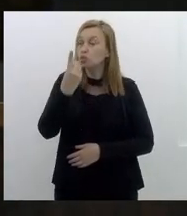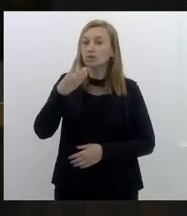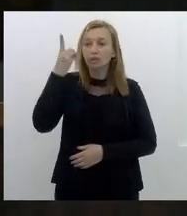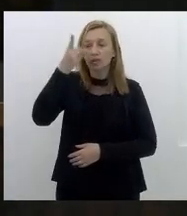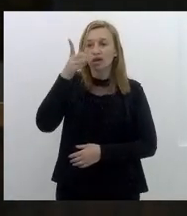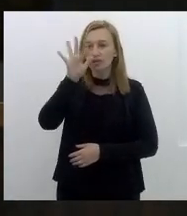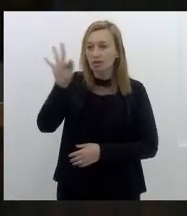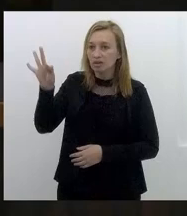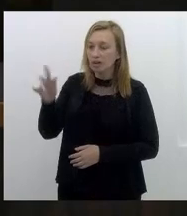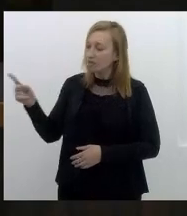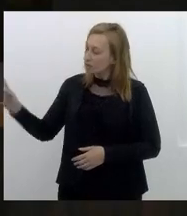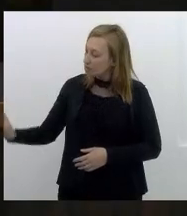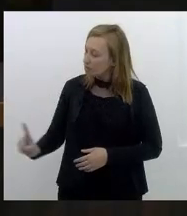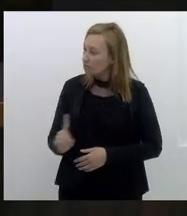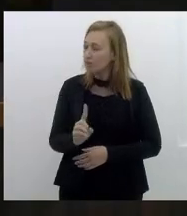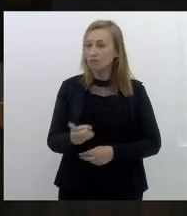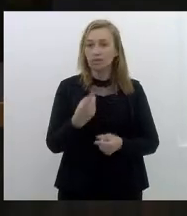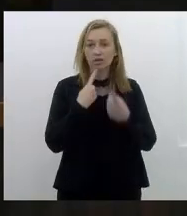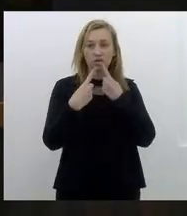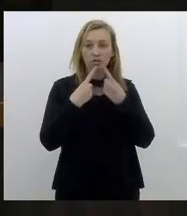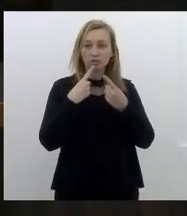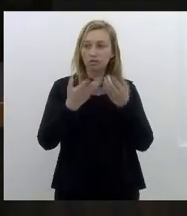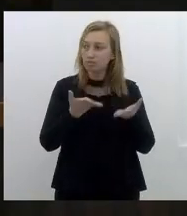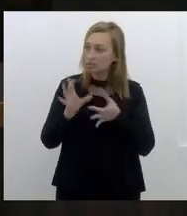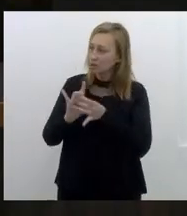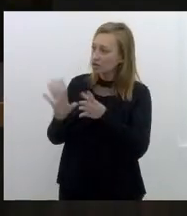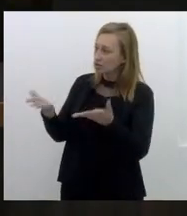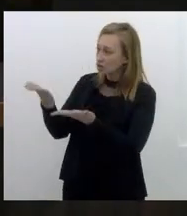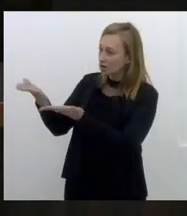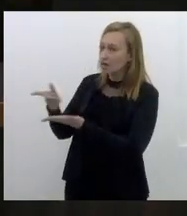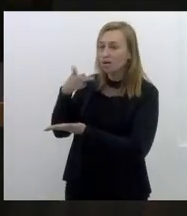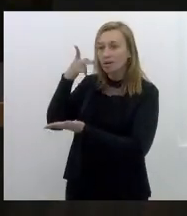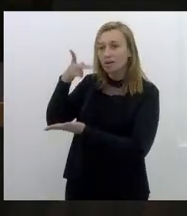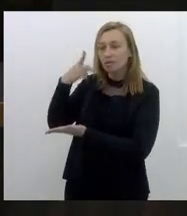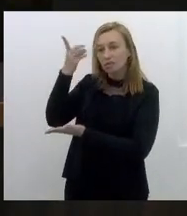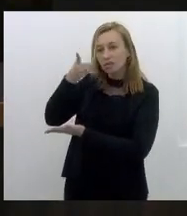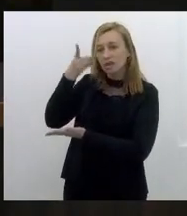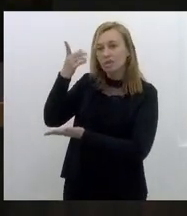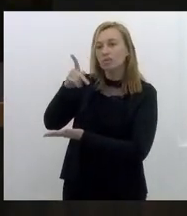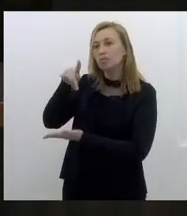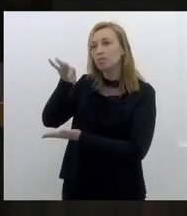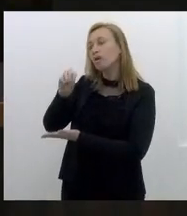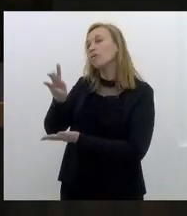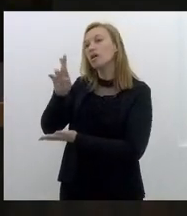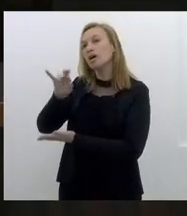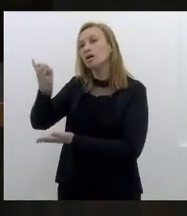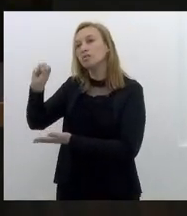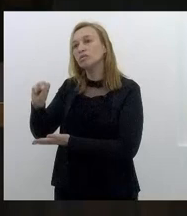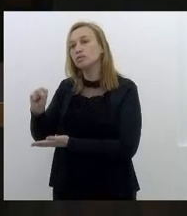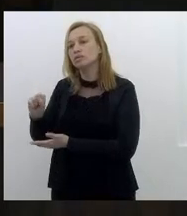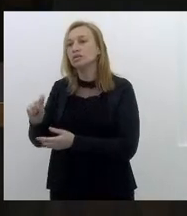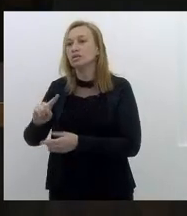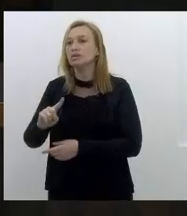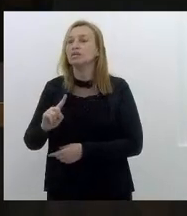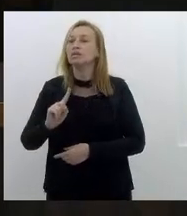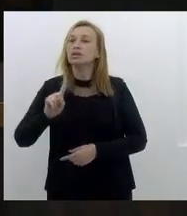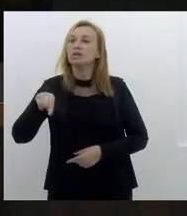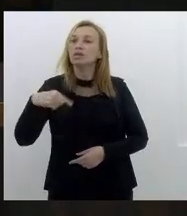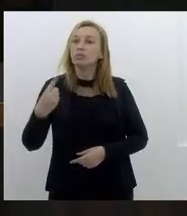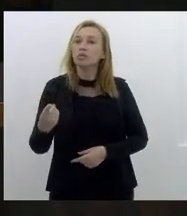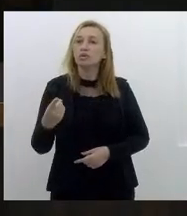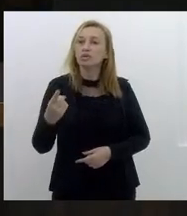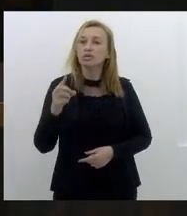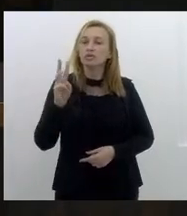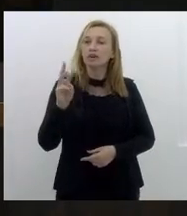aqui as discussões então vou passar a palavra Deputado Paulo Ramos para o Valentim e na sequência